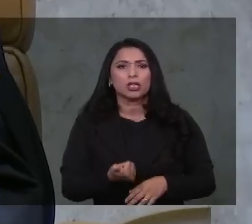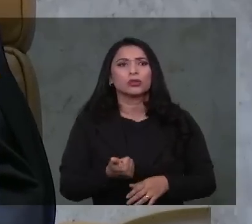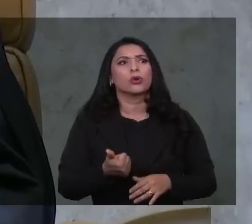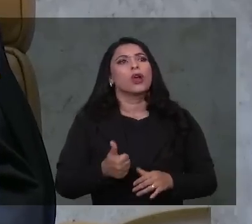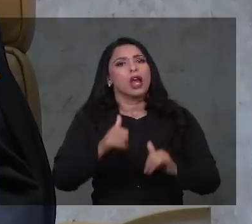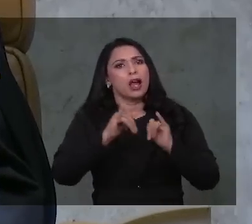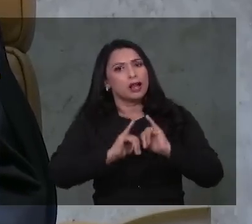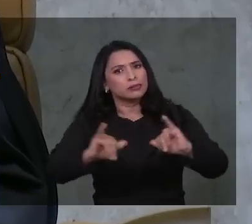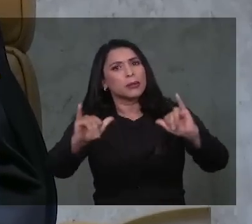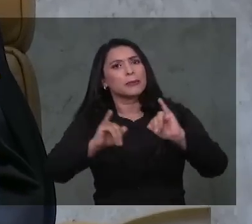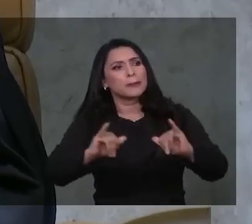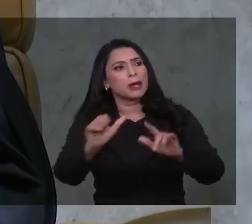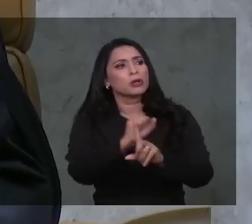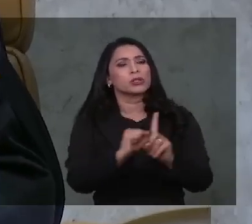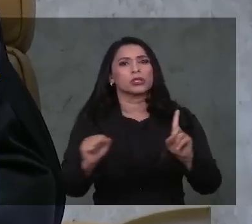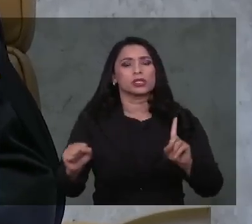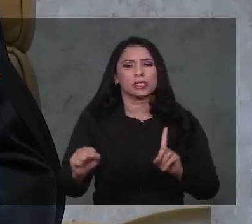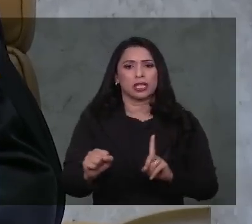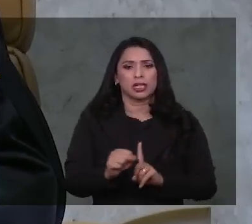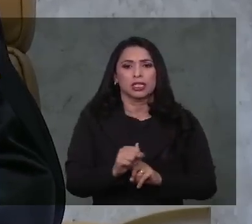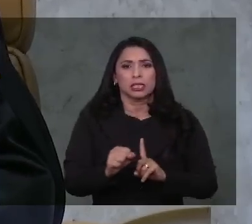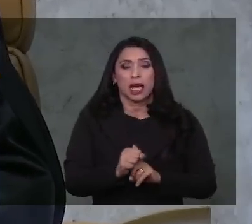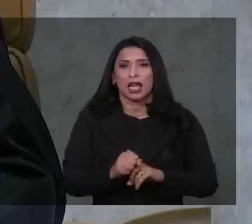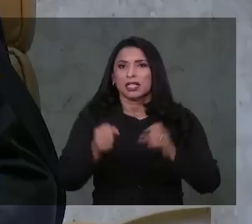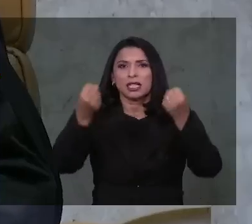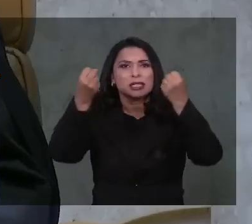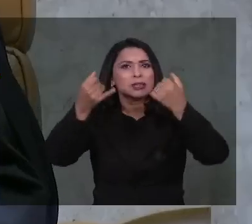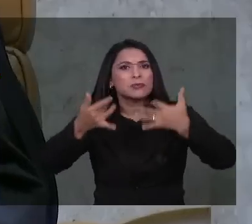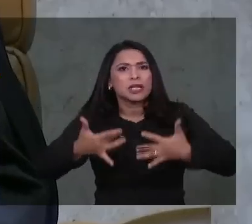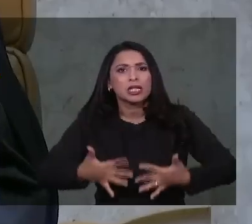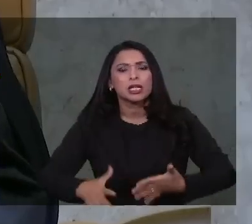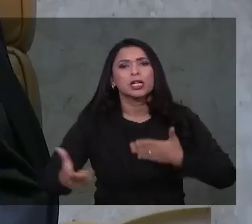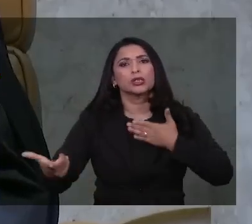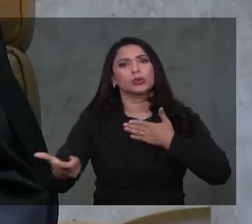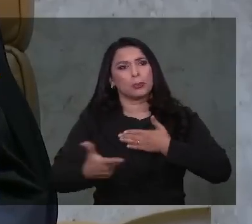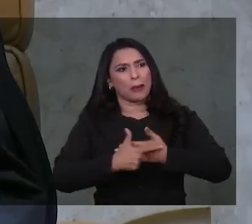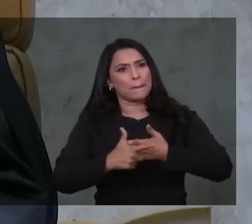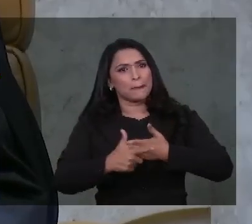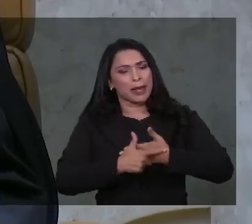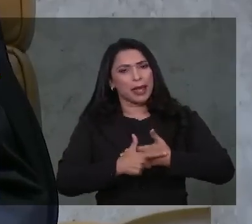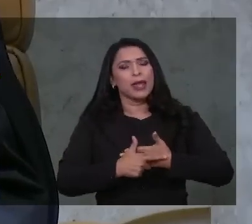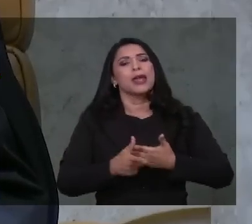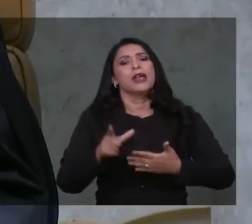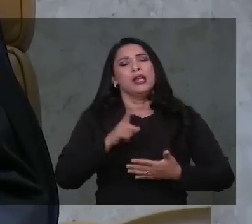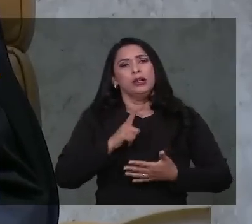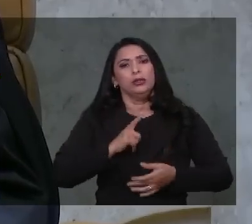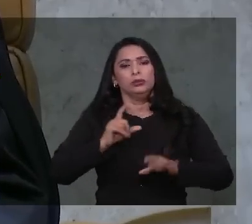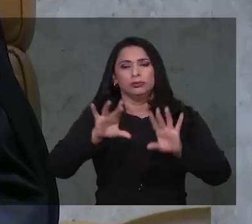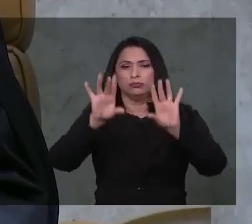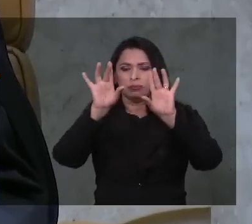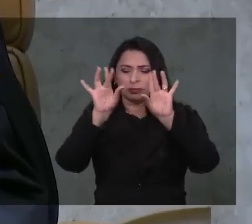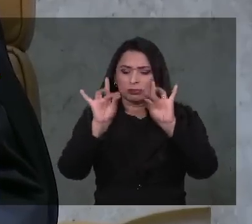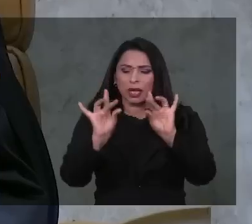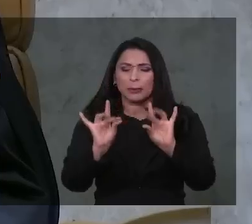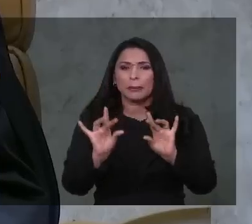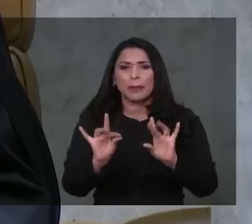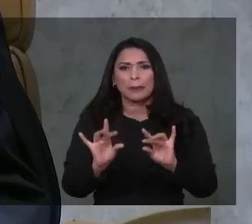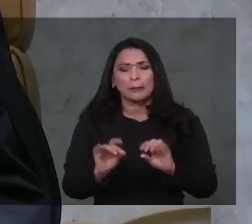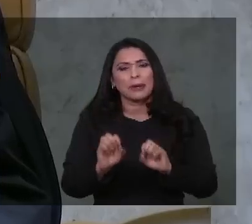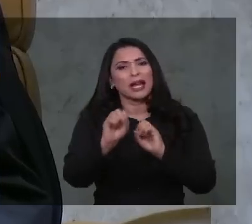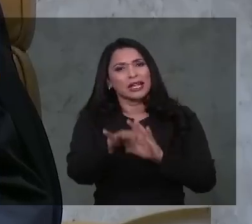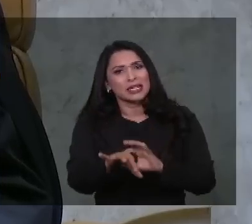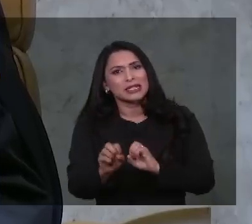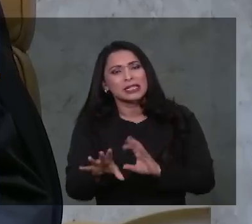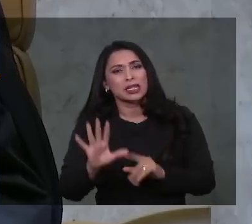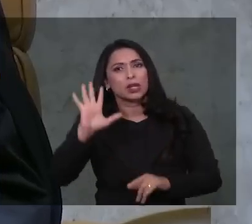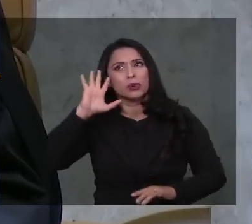sociedade, expondo em linguagem simples o nosso papel, explicando didaticamente as decisões e